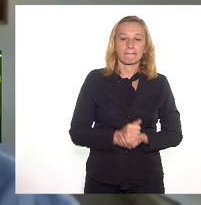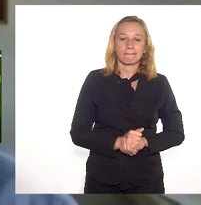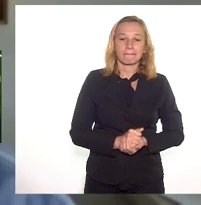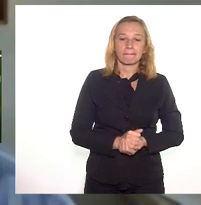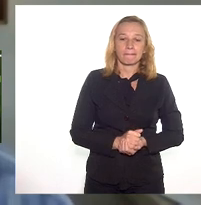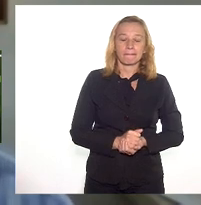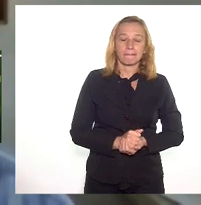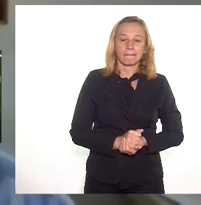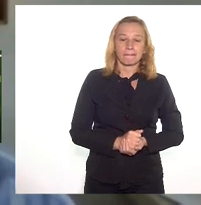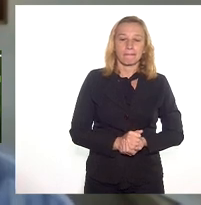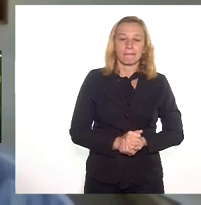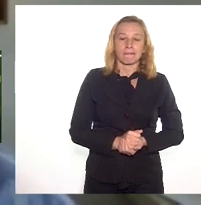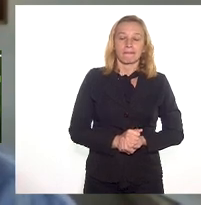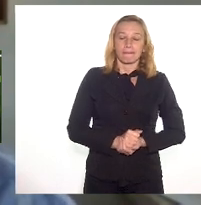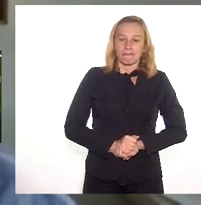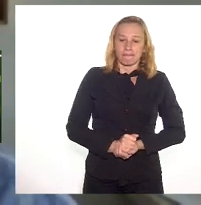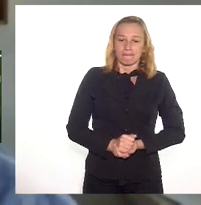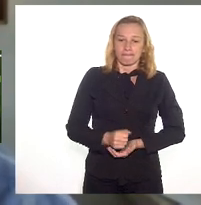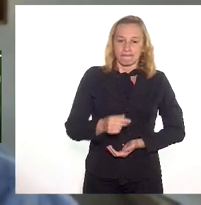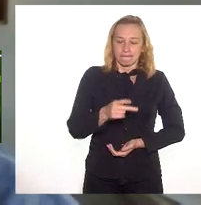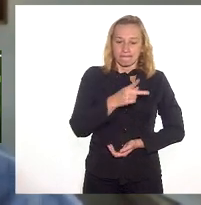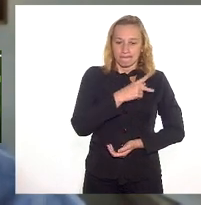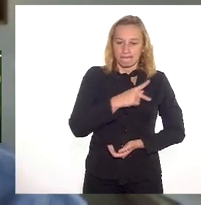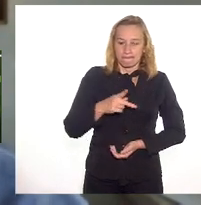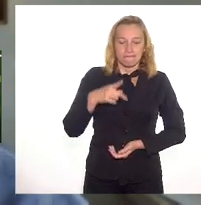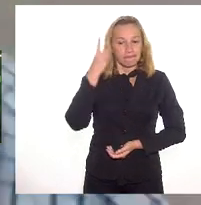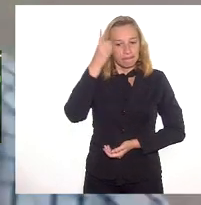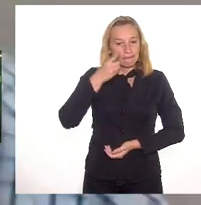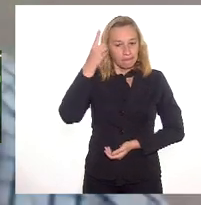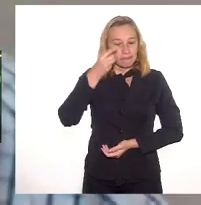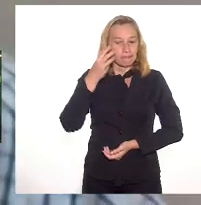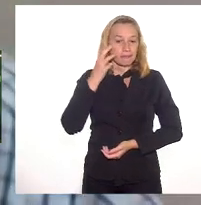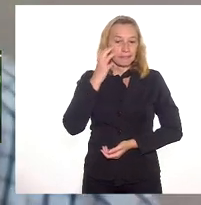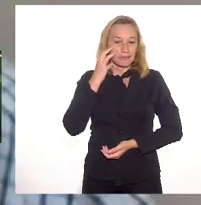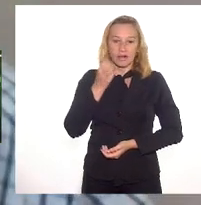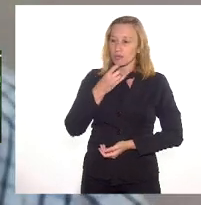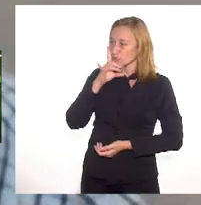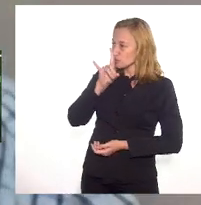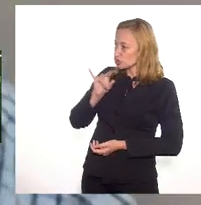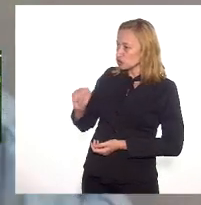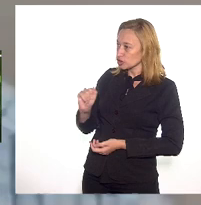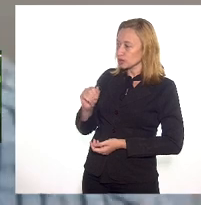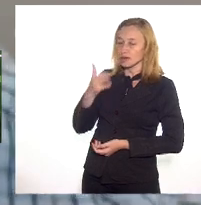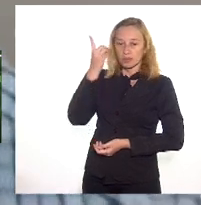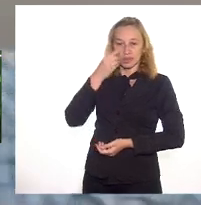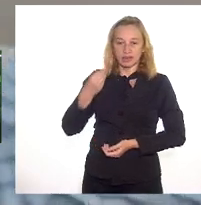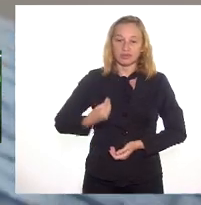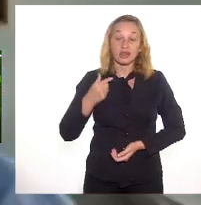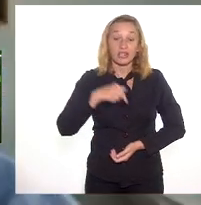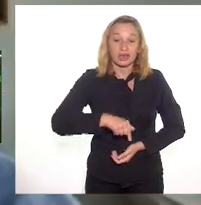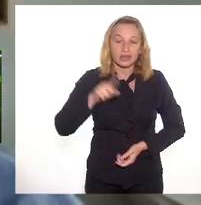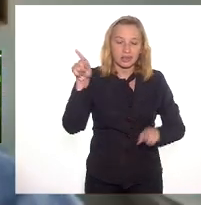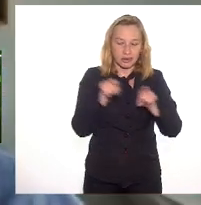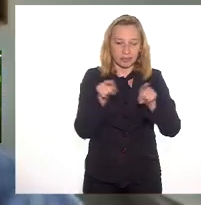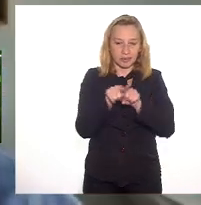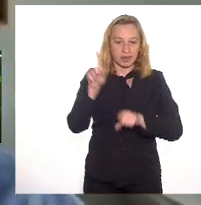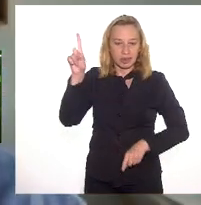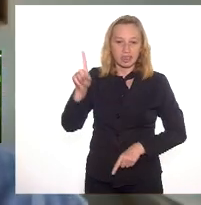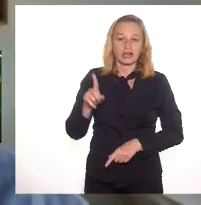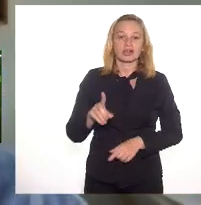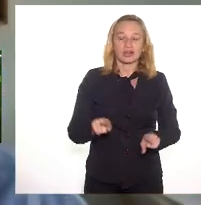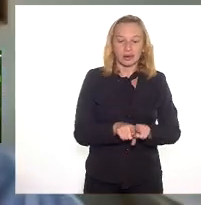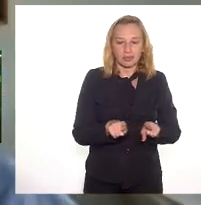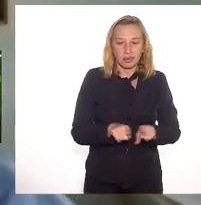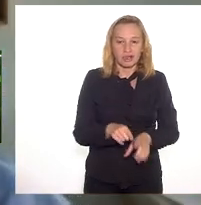deputado Valdeque Carneiro. Bom dia, deputado. Também estou aqui presente. Registrando também a